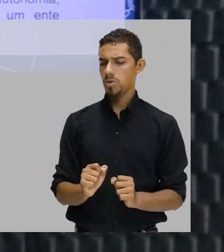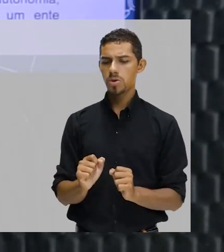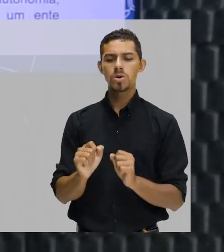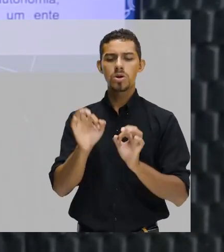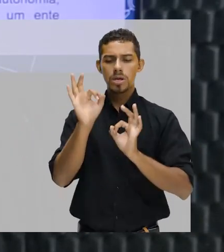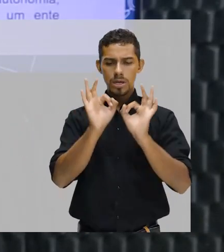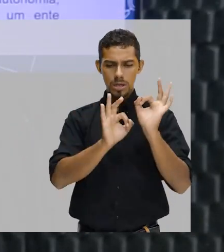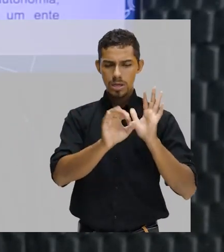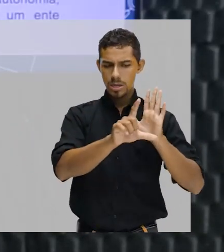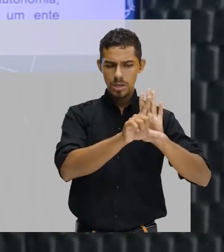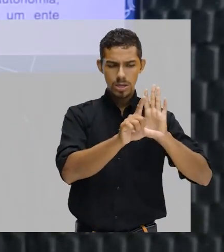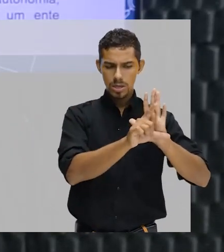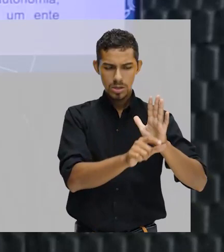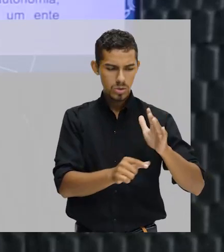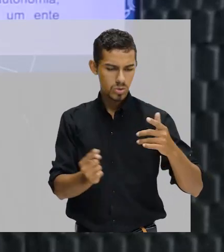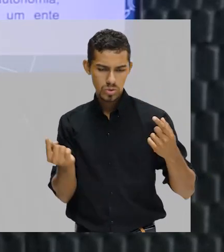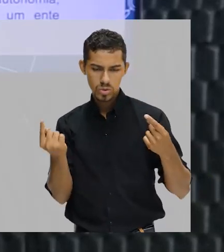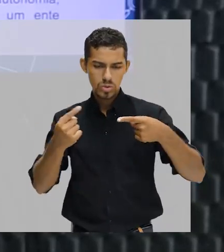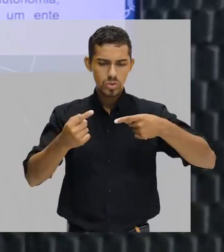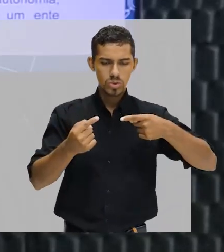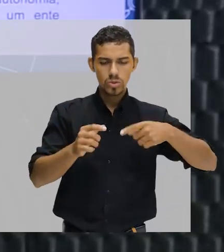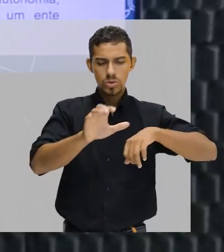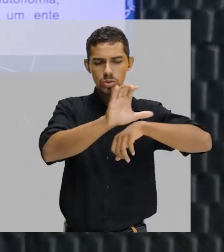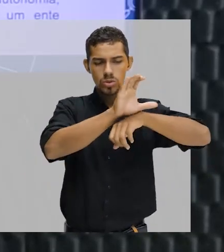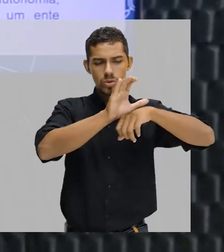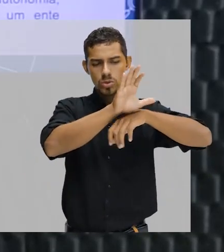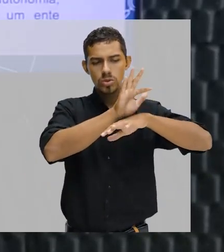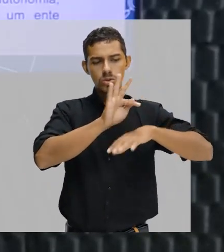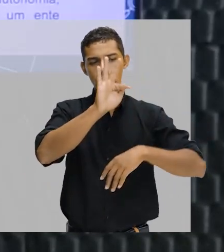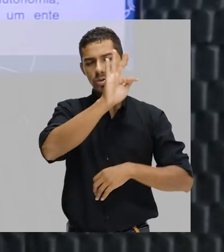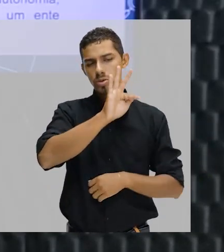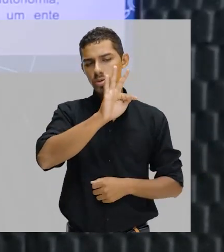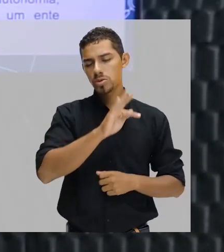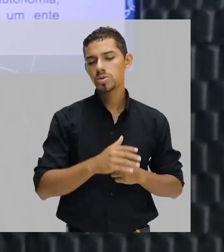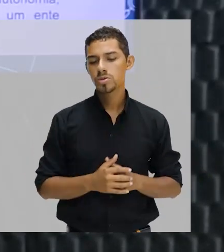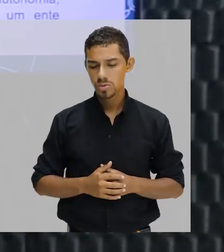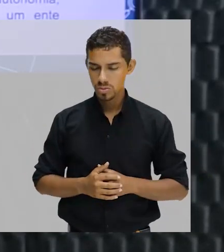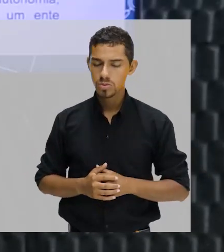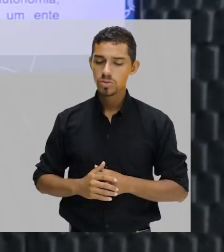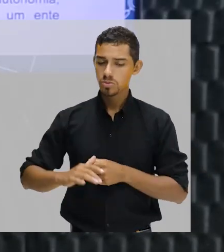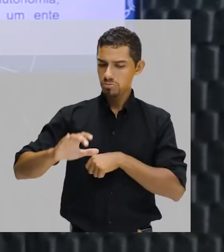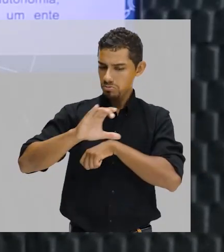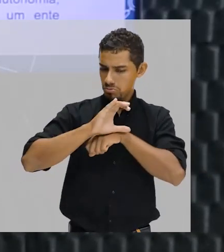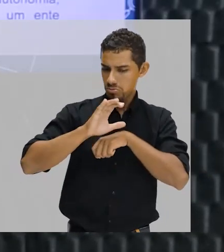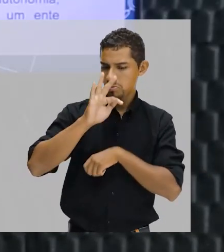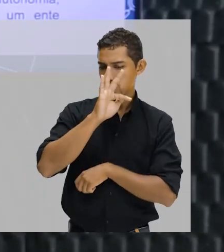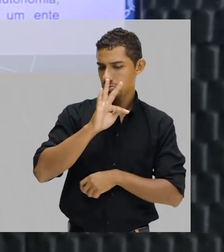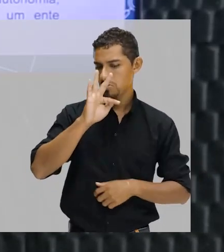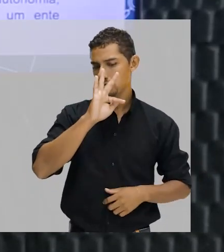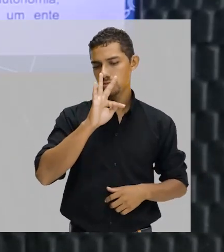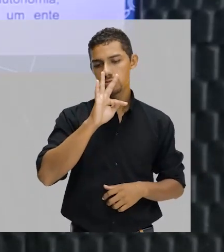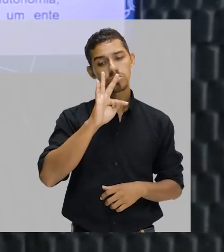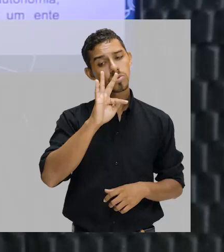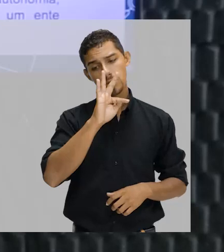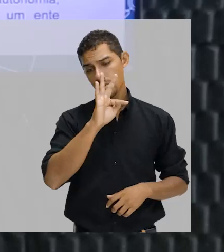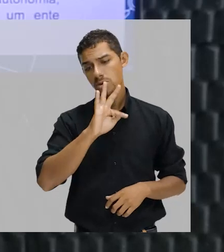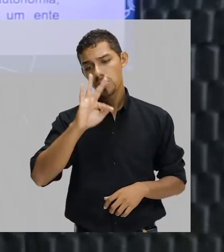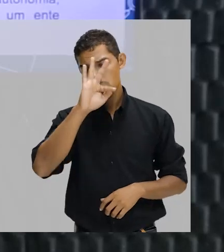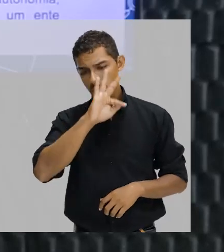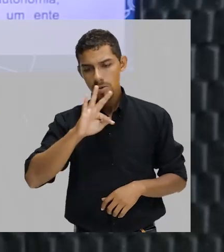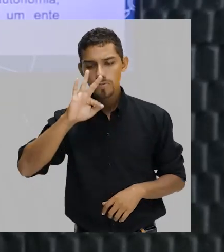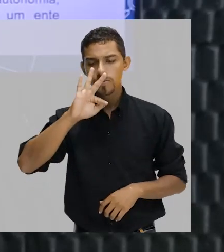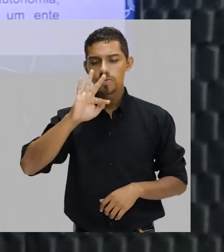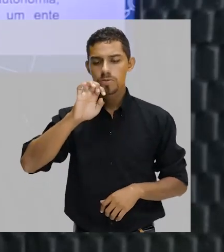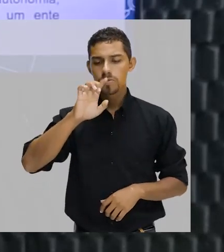mas elas nunca podem contrariar a lei maior, que é o quê? Que é a lei federal, né? A nossa